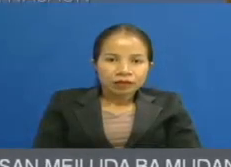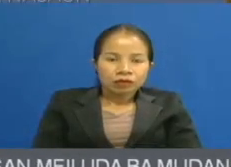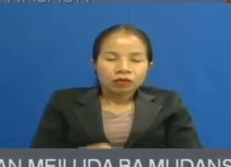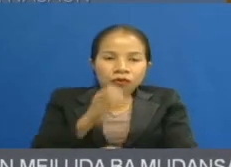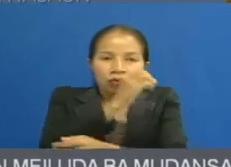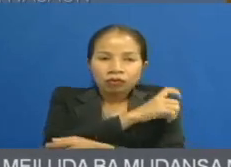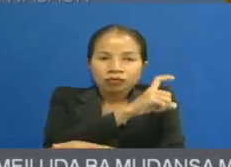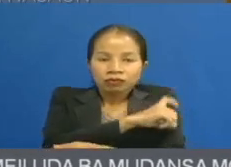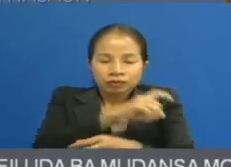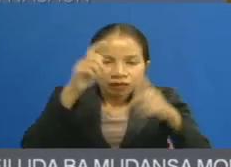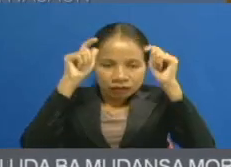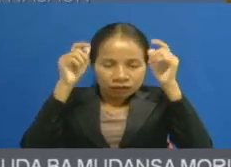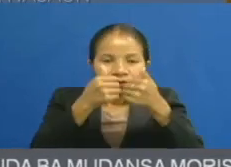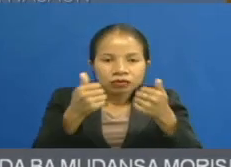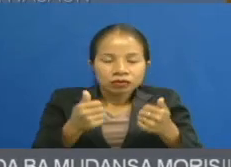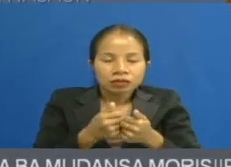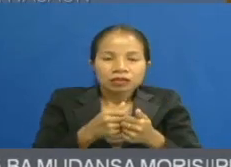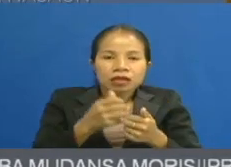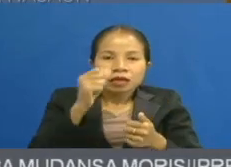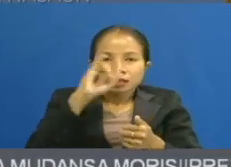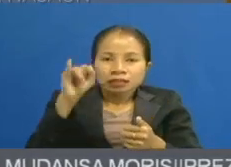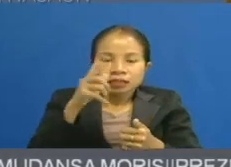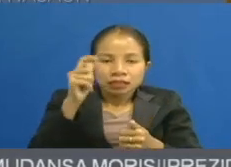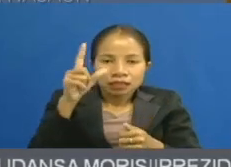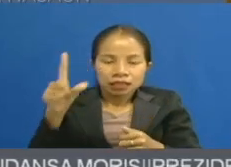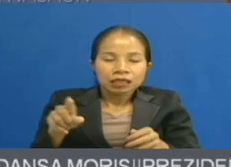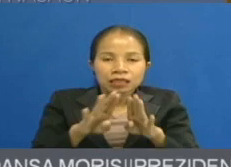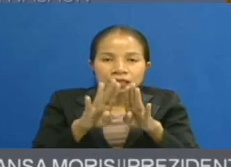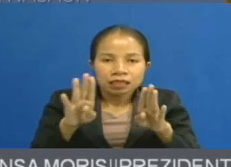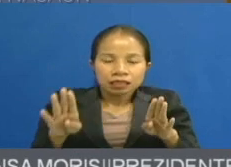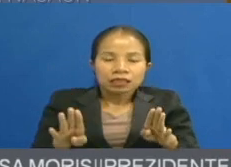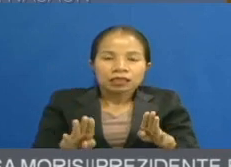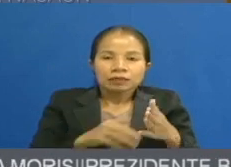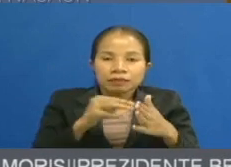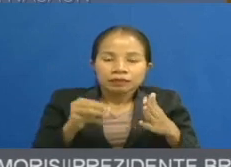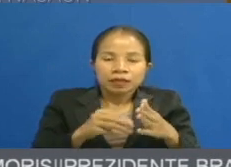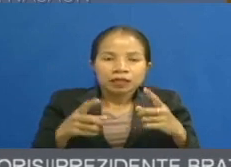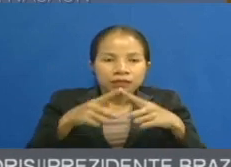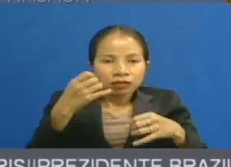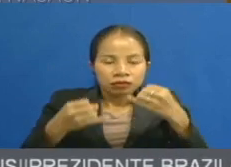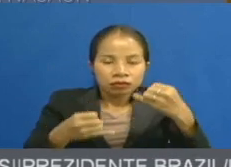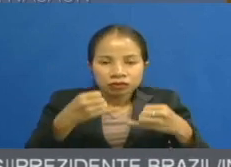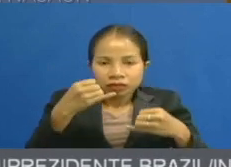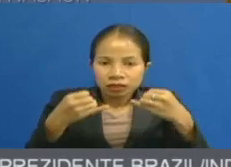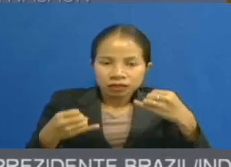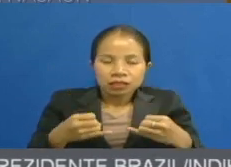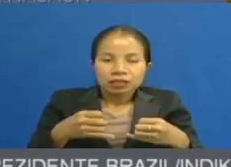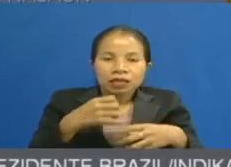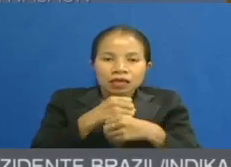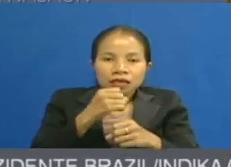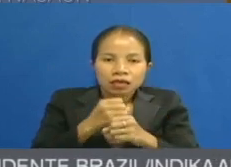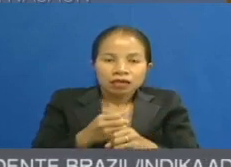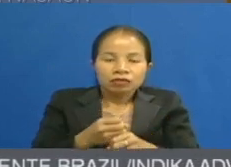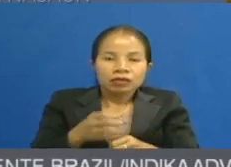Oxfam Timor-Leste, na Associação de Jornalistas Timor-Leste, lança boletim mediador da Justiça Climática.